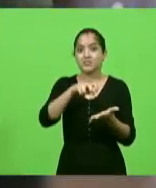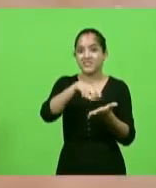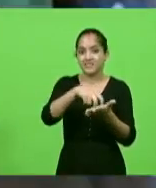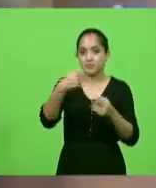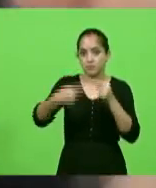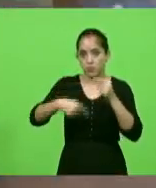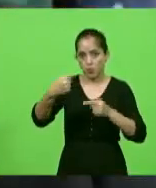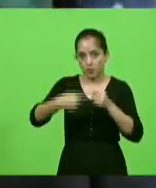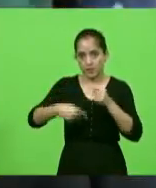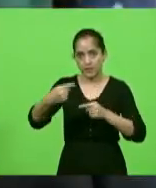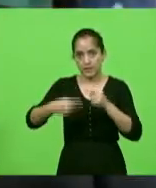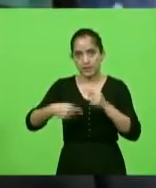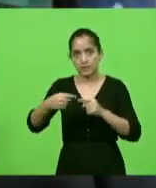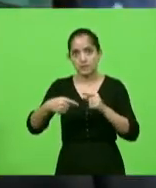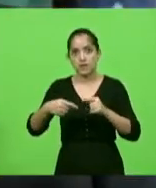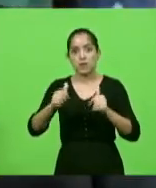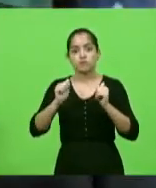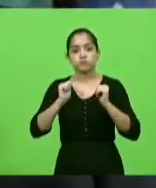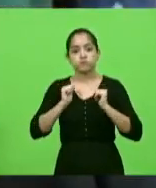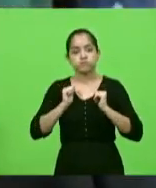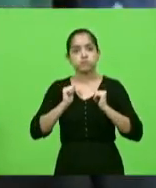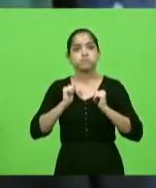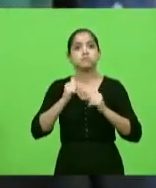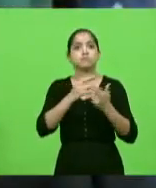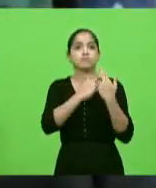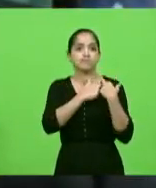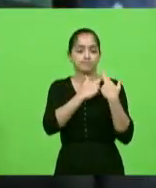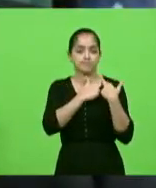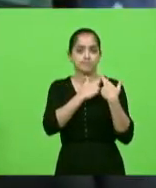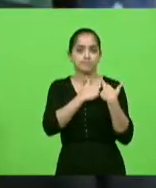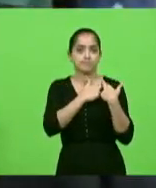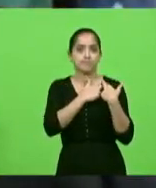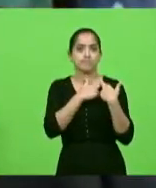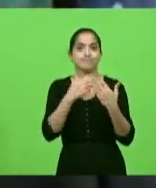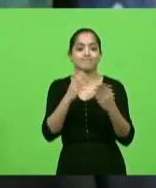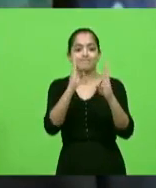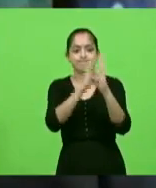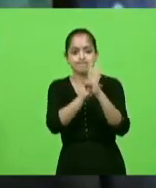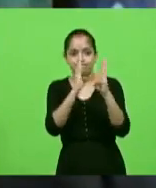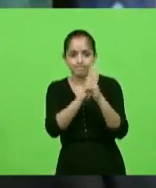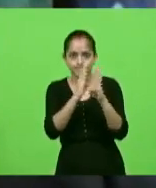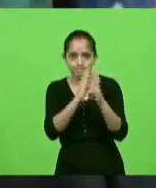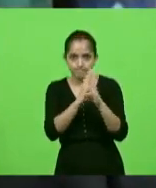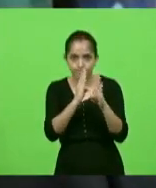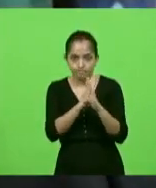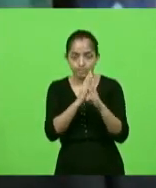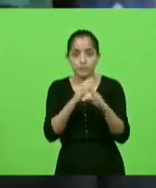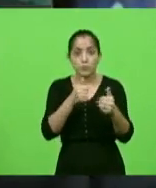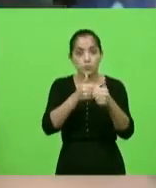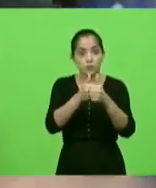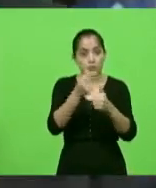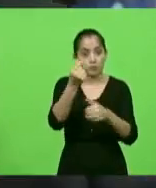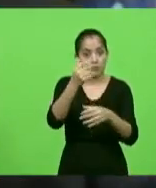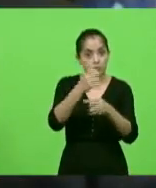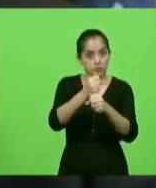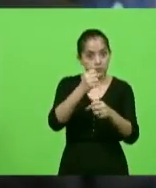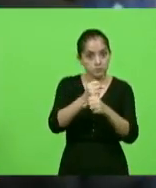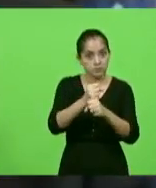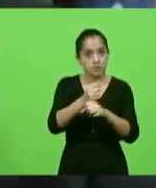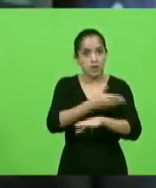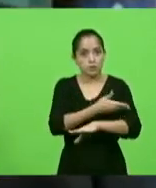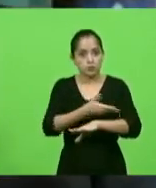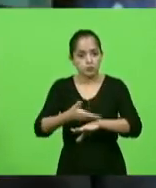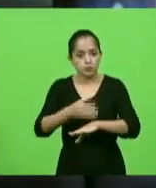Governador pela ausência de responsabilização dos Servidores tendo sido apurada no âmbito dos Namorados fotos a